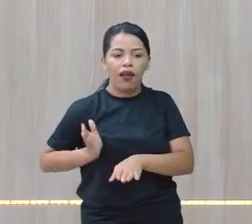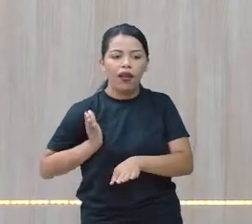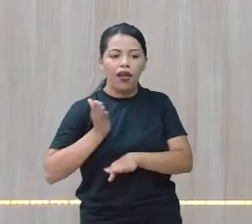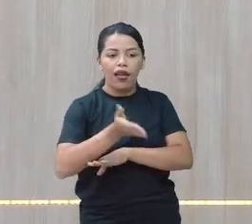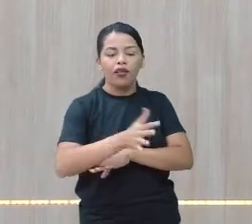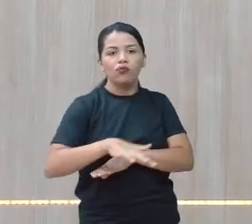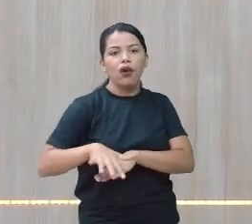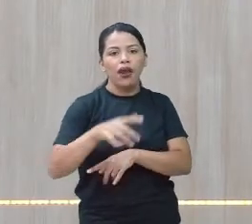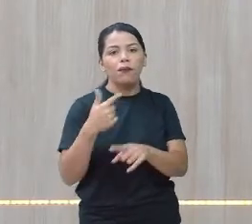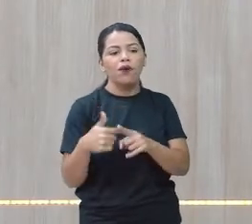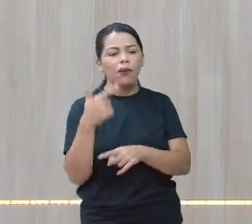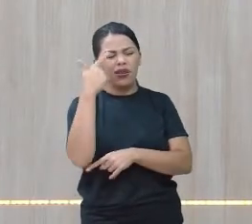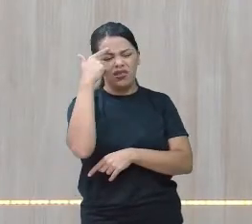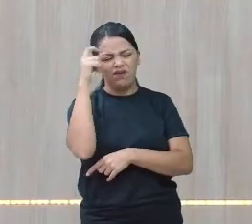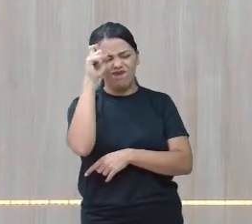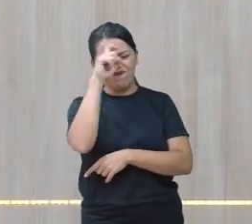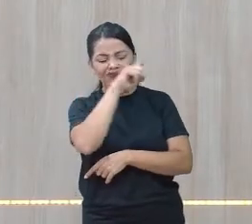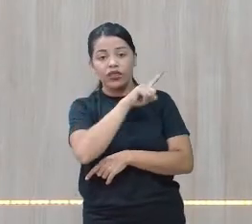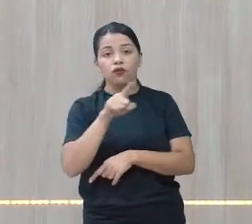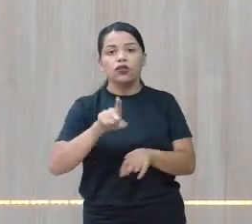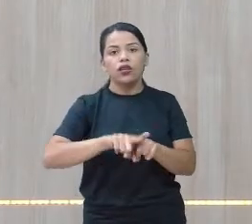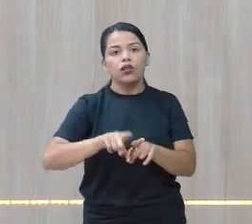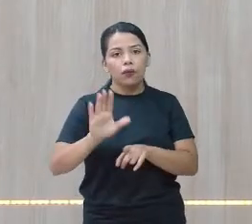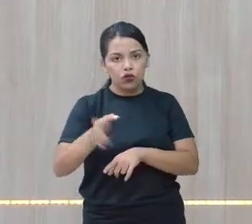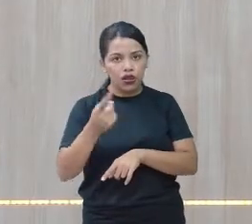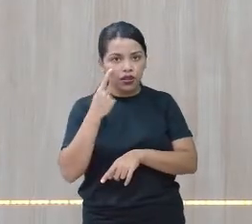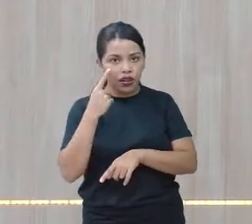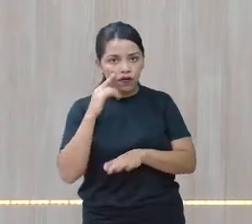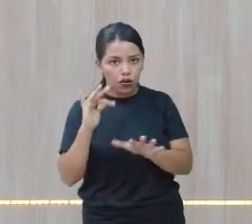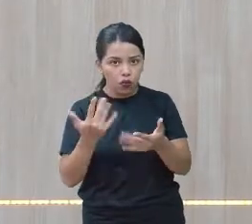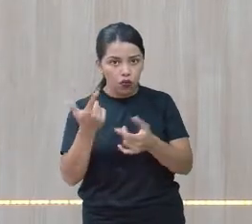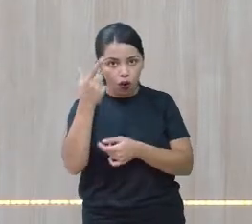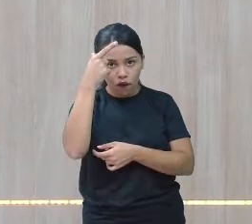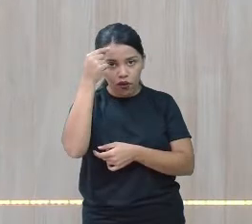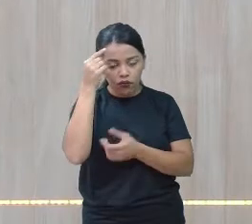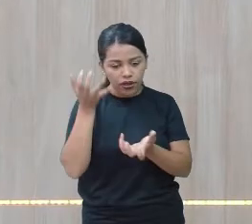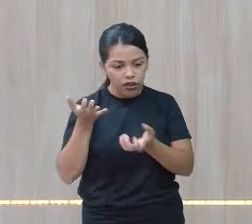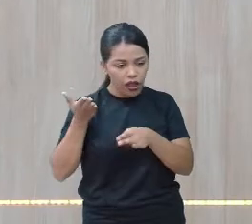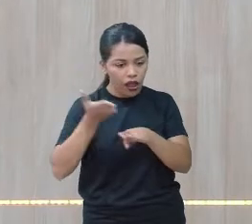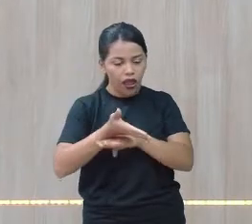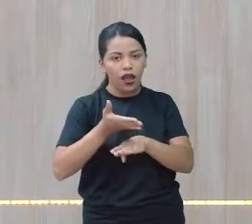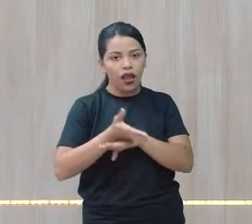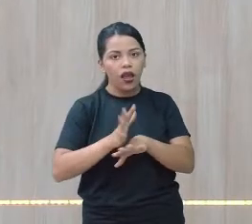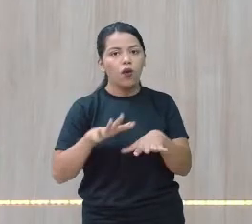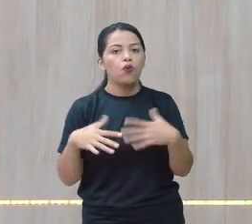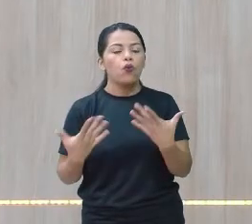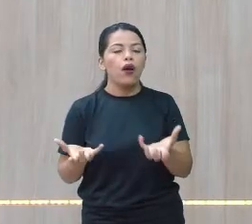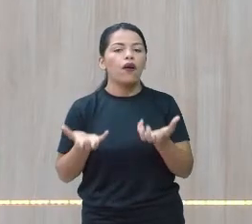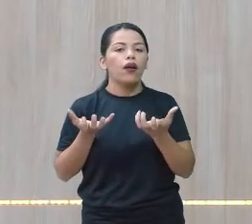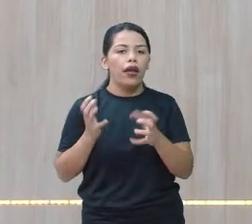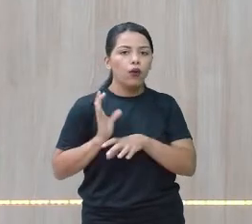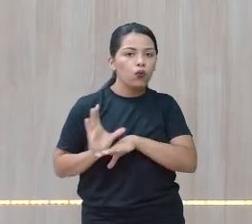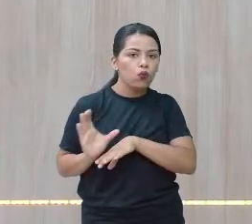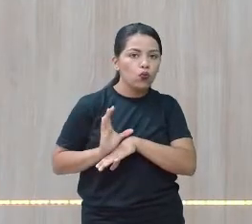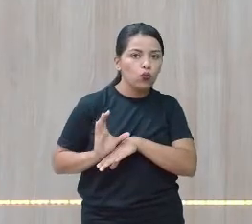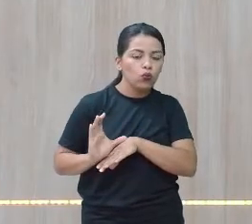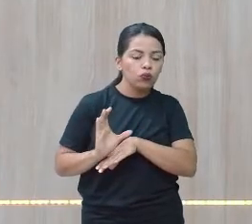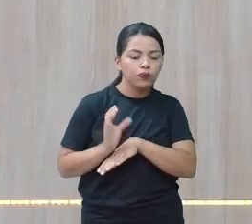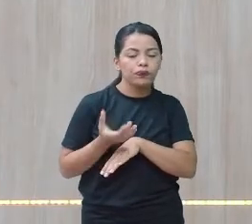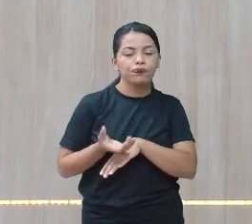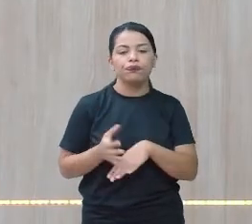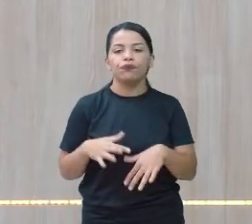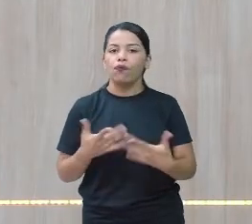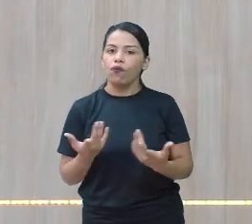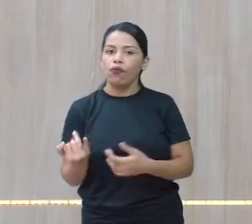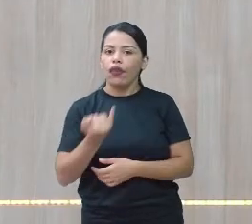estão começando a dar uma olhadinha, que querem seguir, que universidade vão fazer, que curso na universidade vão fazer, é importante a